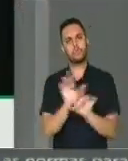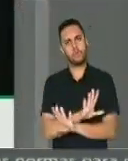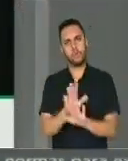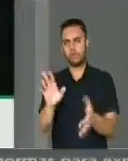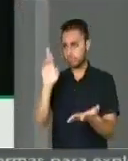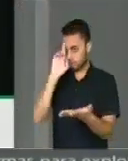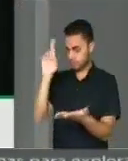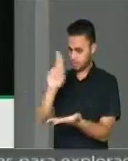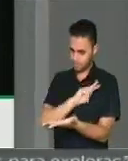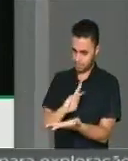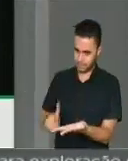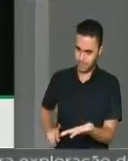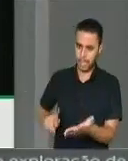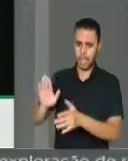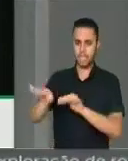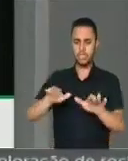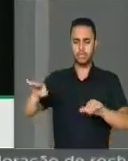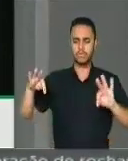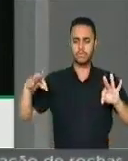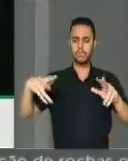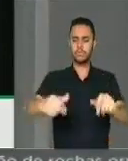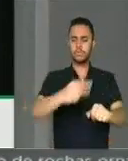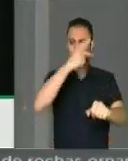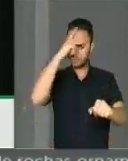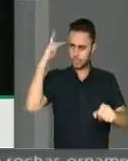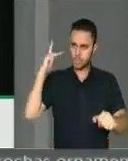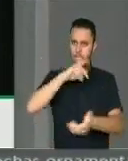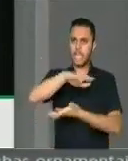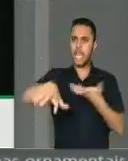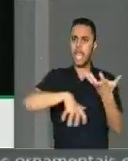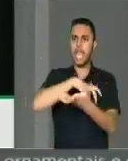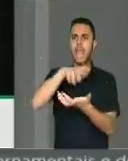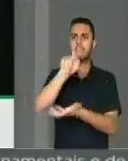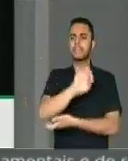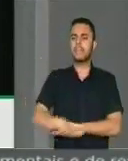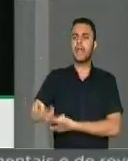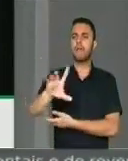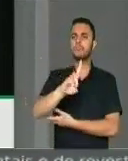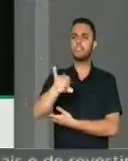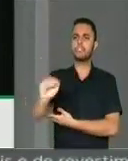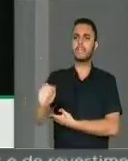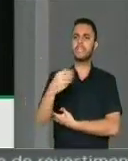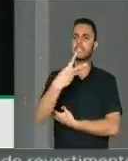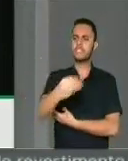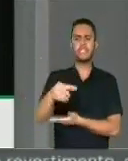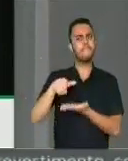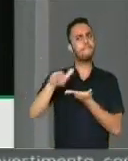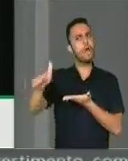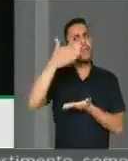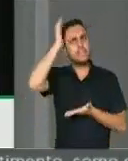presidente, chamando todos para a greve geral do dia 30. Fora Temer e direta já.